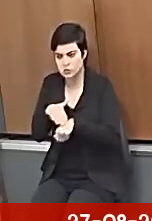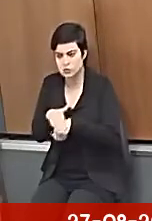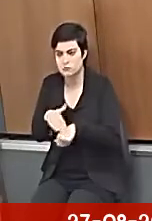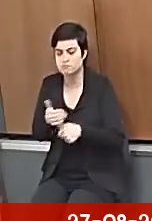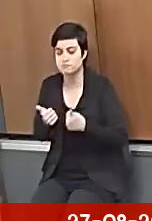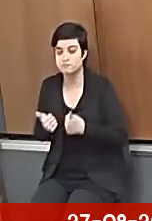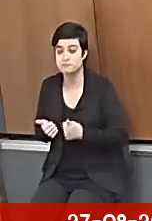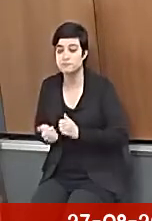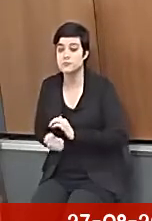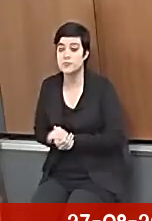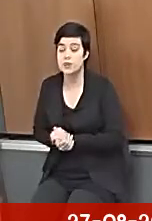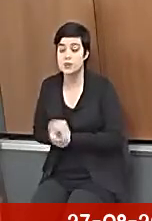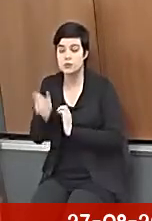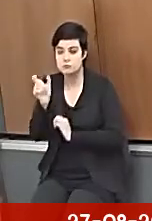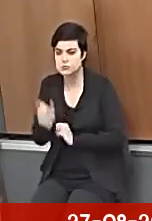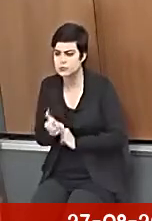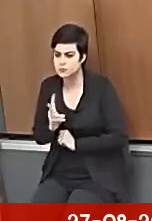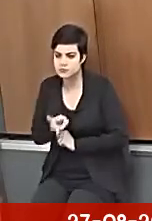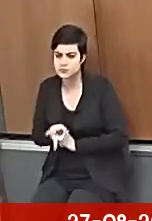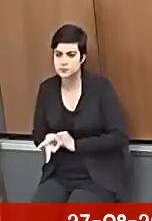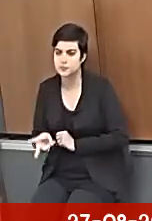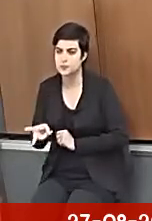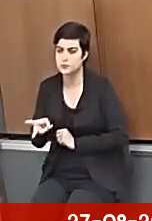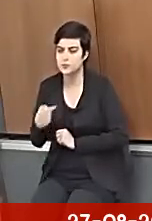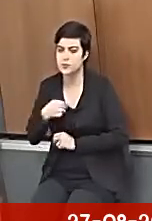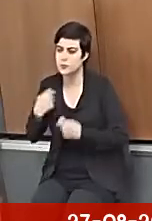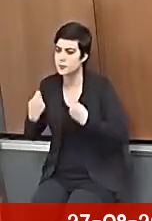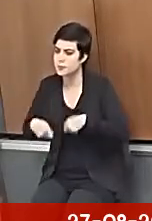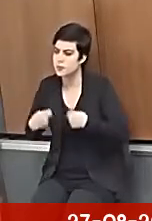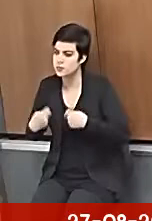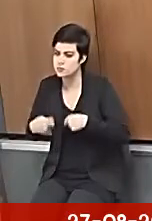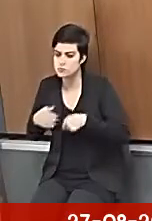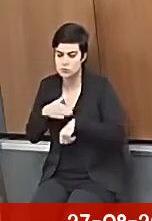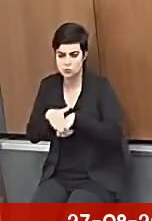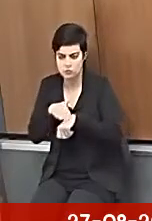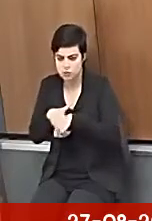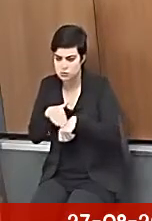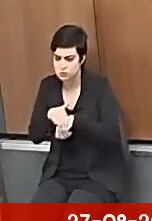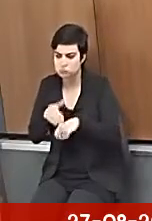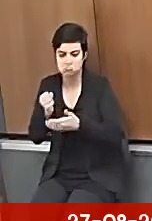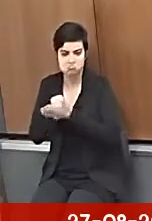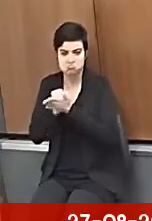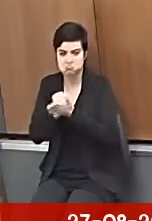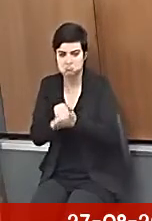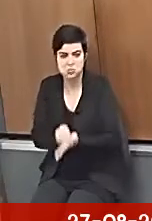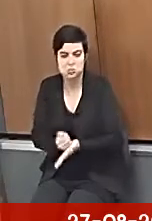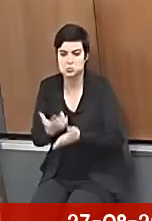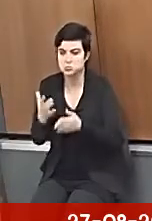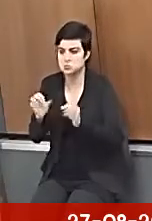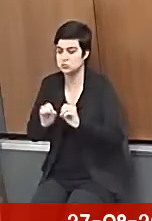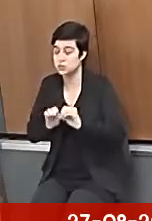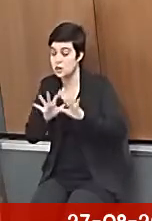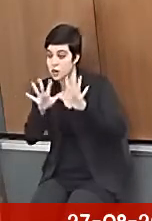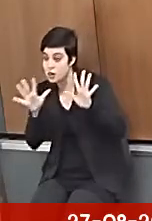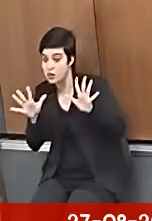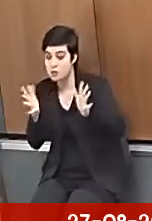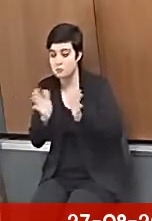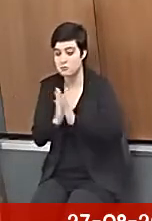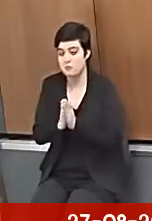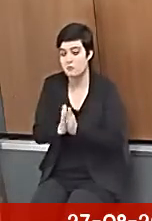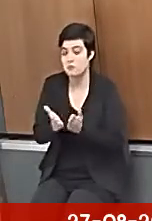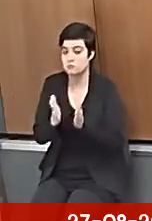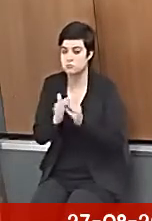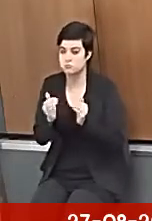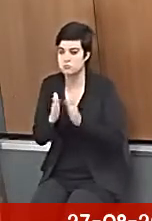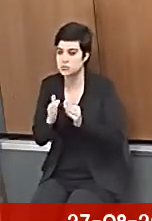sempre disposta é todas as vezes que eu fiz o contato com ele pedindo algumas algum esclarecimento algum favor alguma